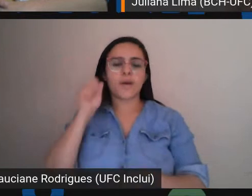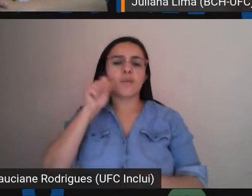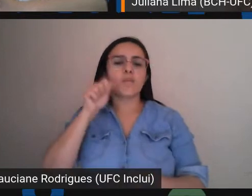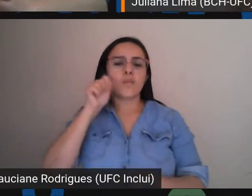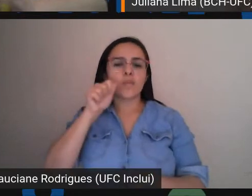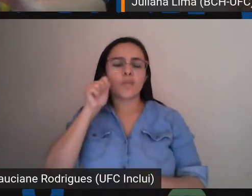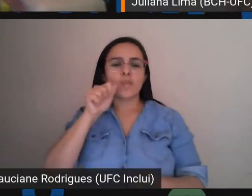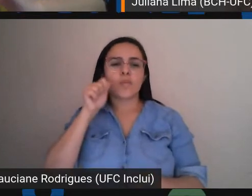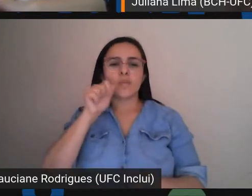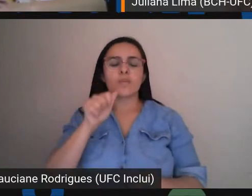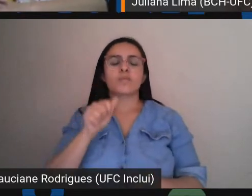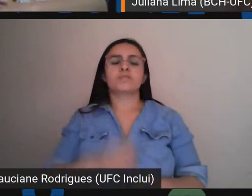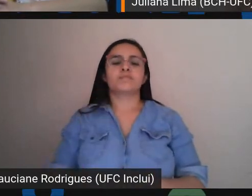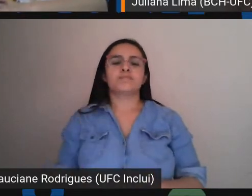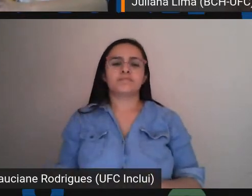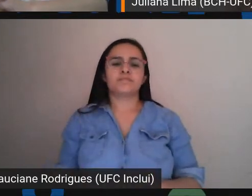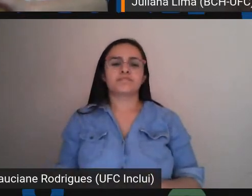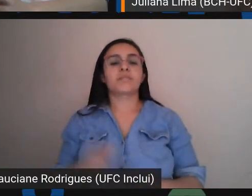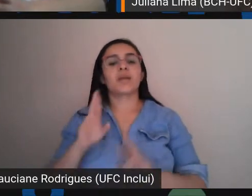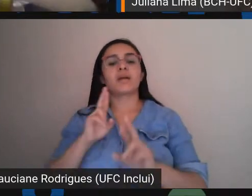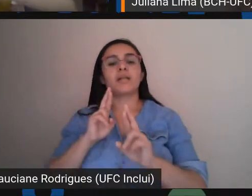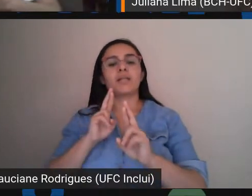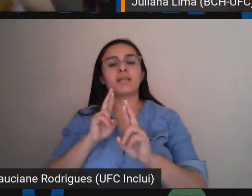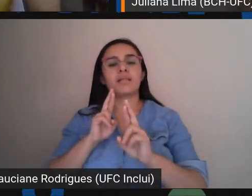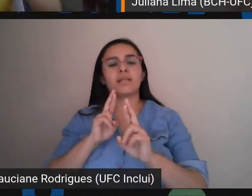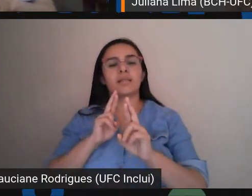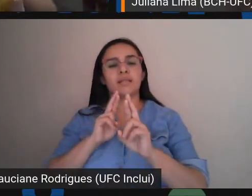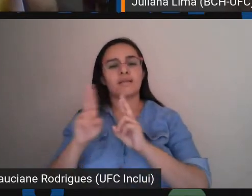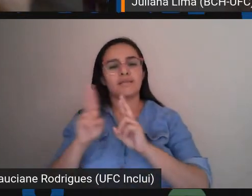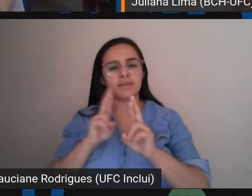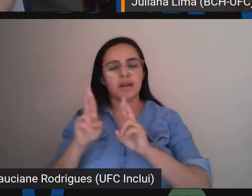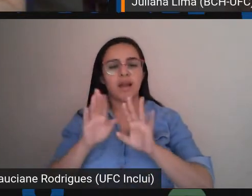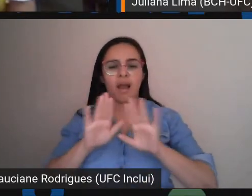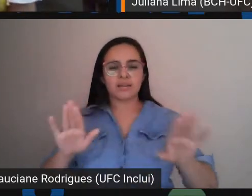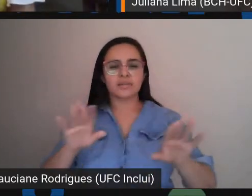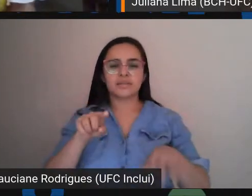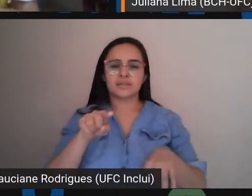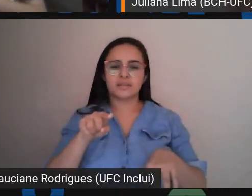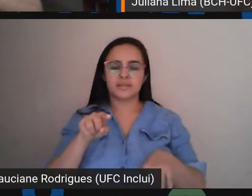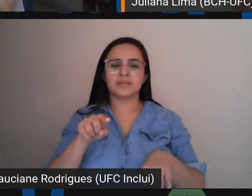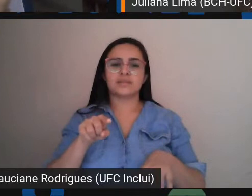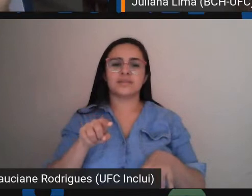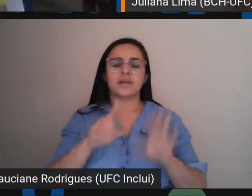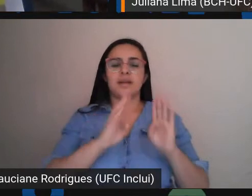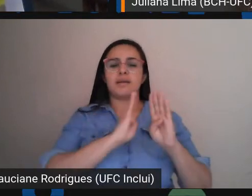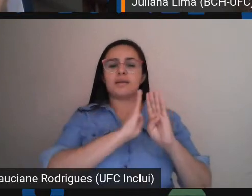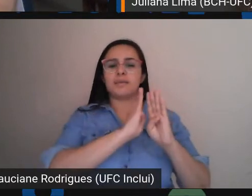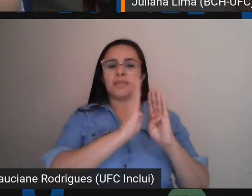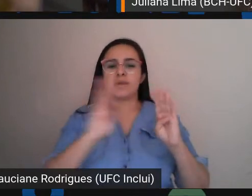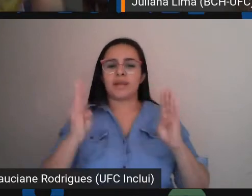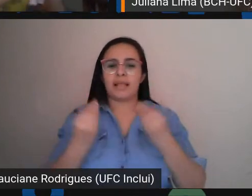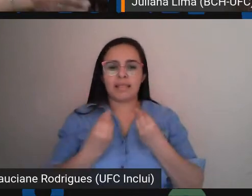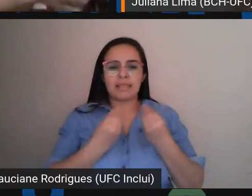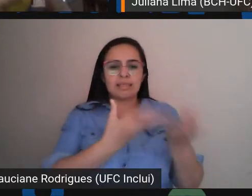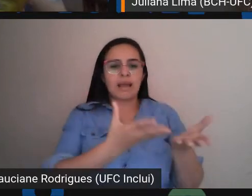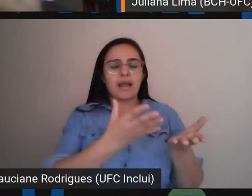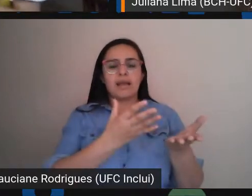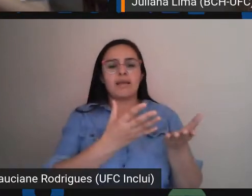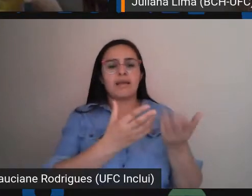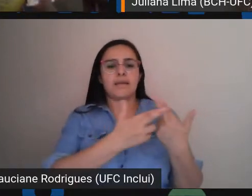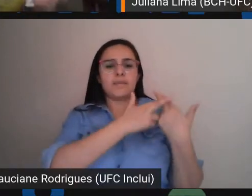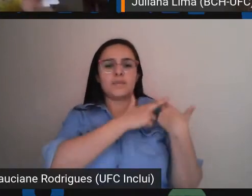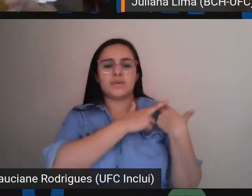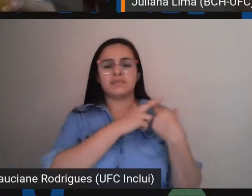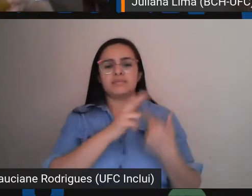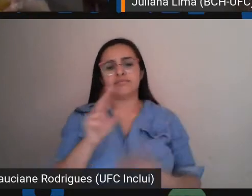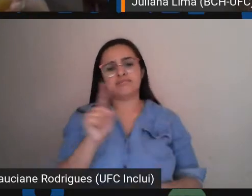justamente estava na entrevista, que é justamente isso, porque simplesmente sentou do lado da bibliotecária, transferiu a responsabilidade imediata.